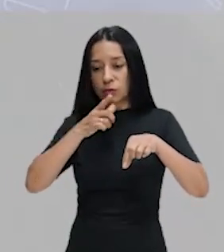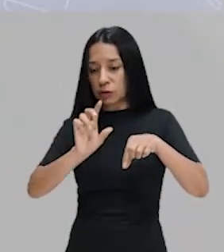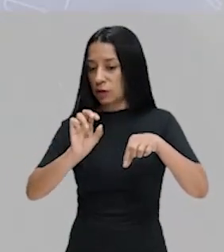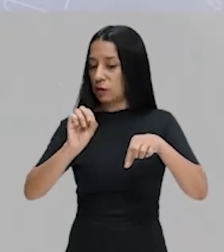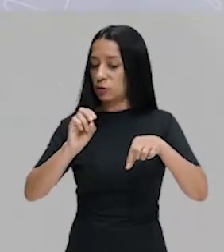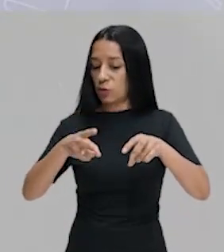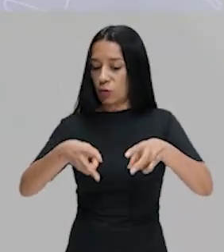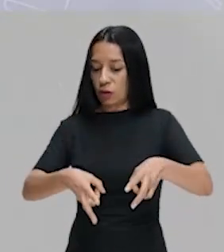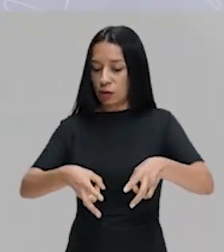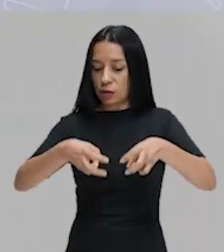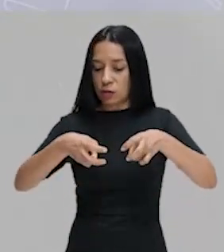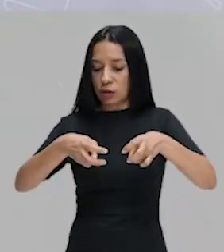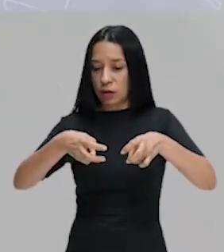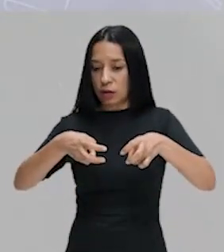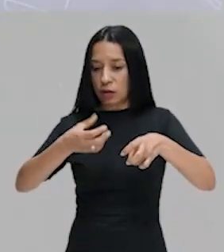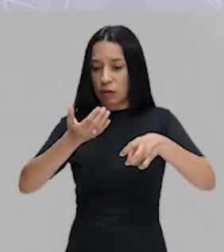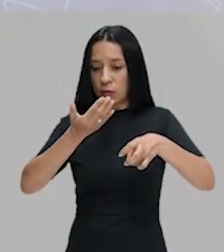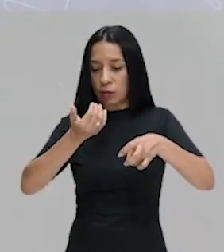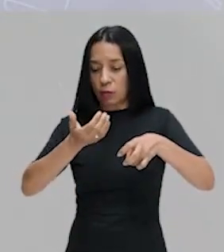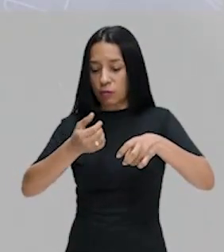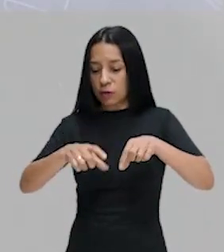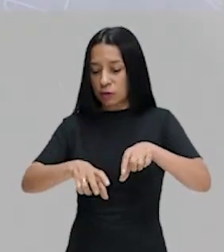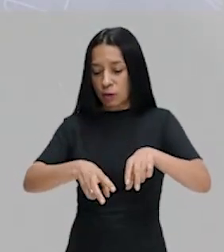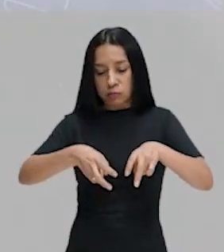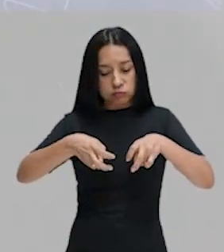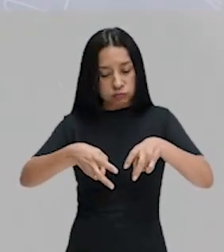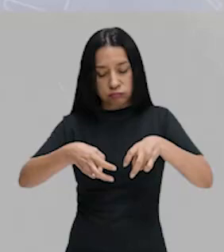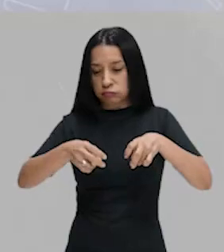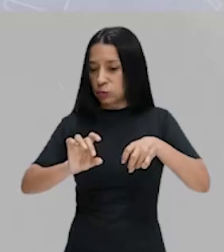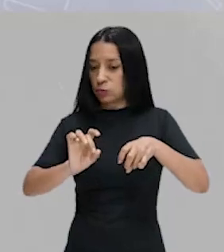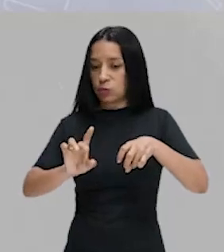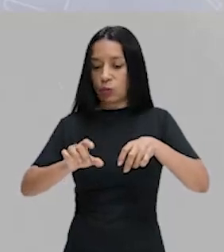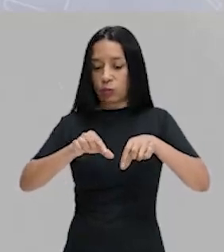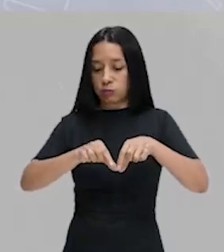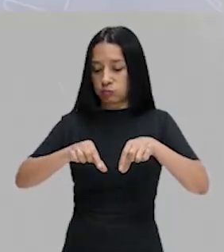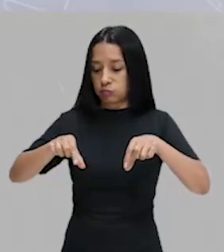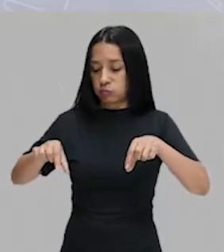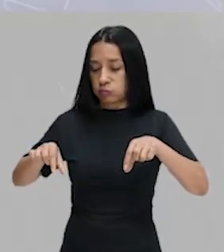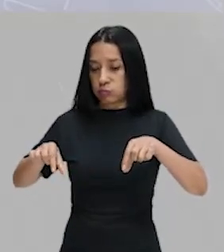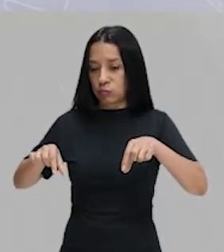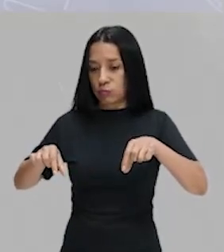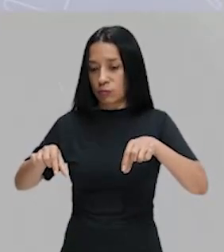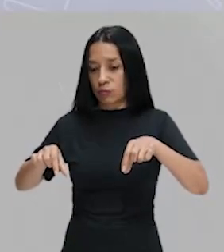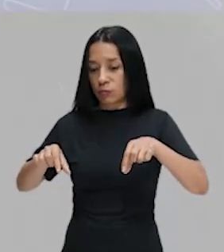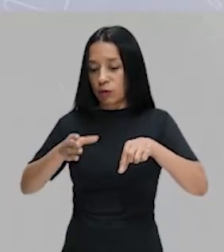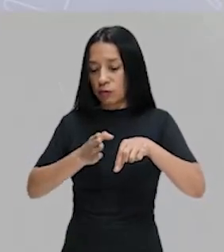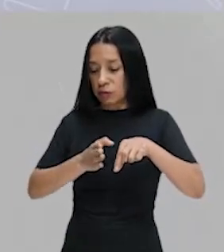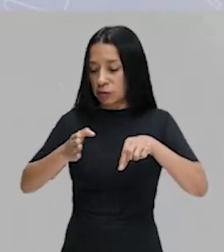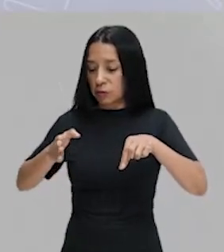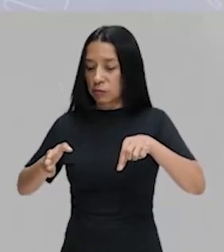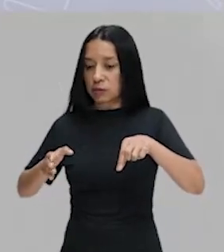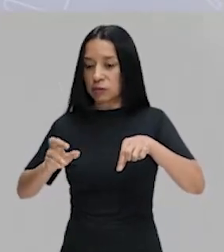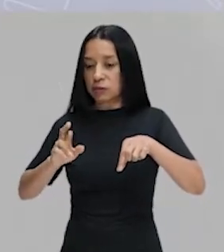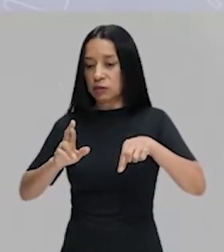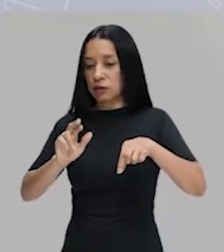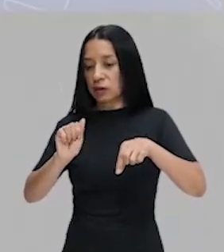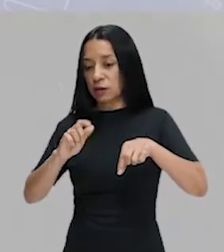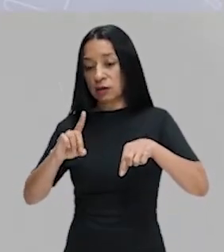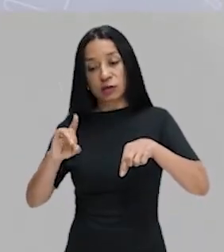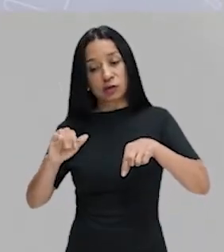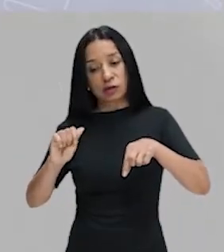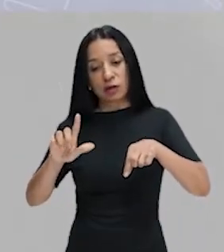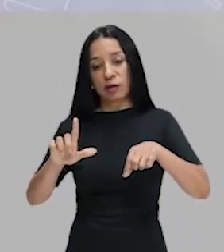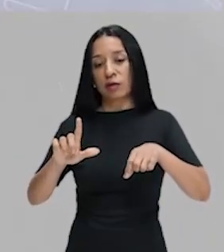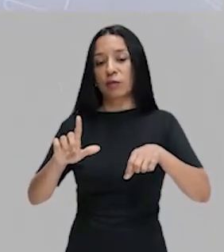exemplo, alimento em uma direção. Ok? Então, essa simetria radial ela traz uma certa